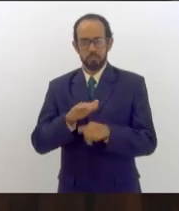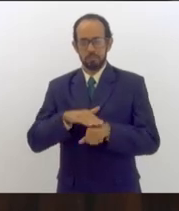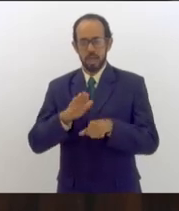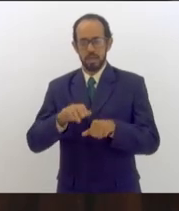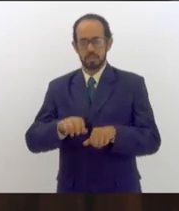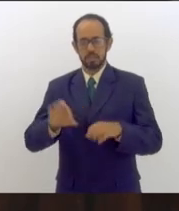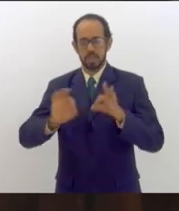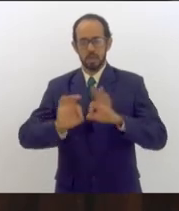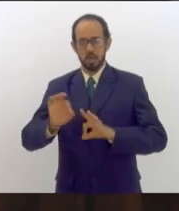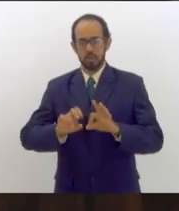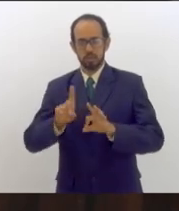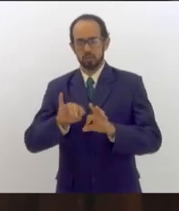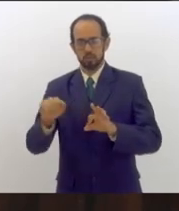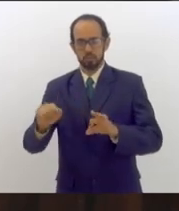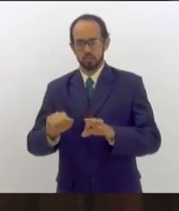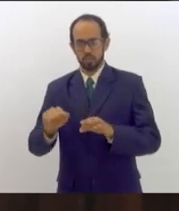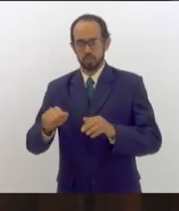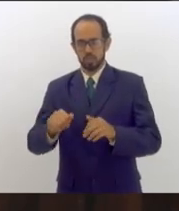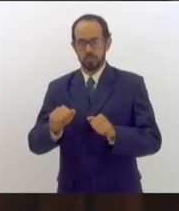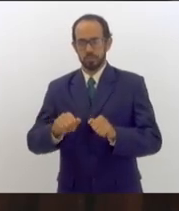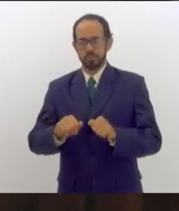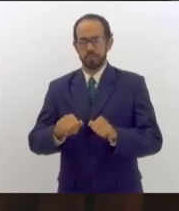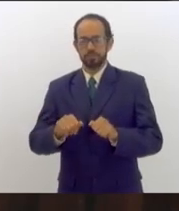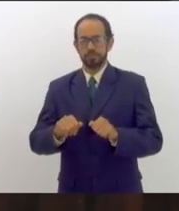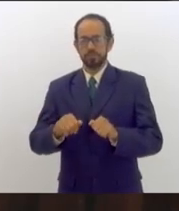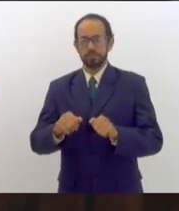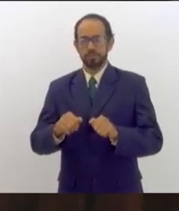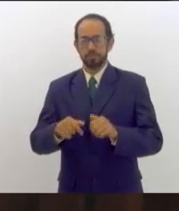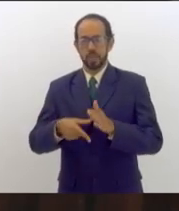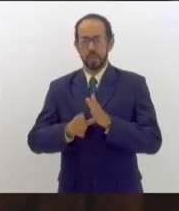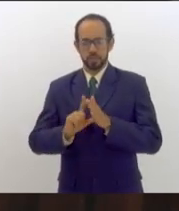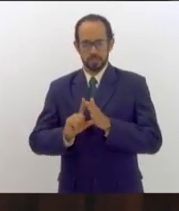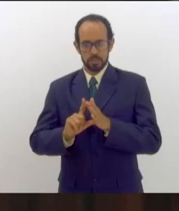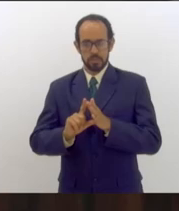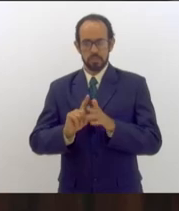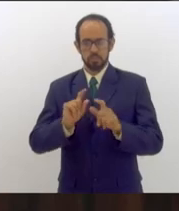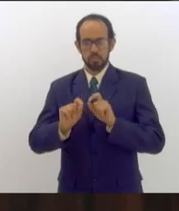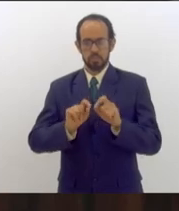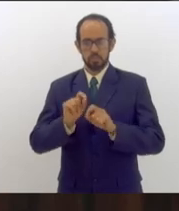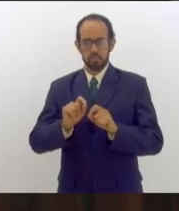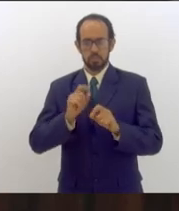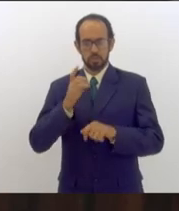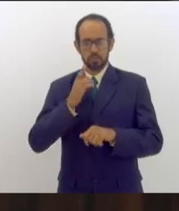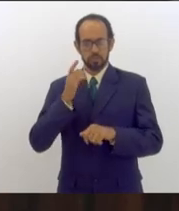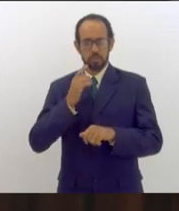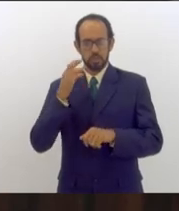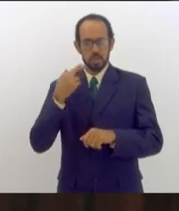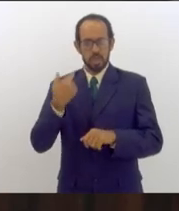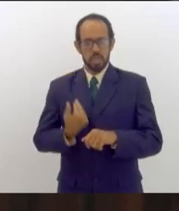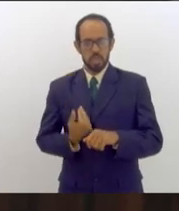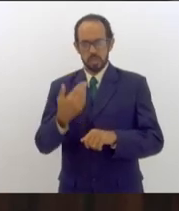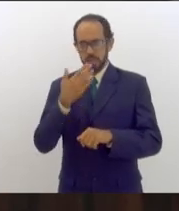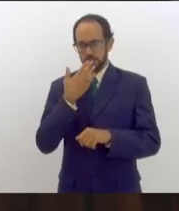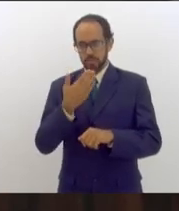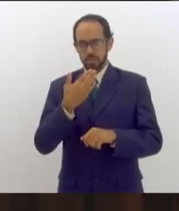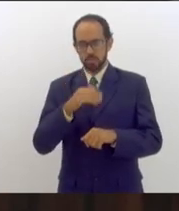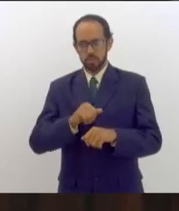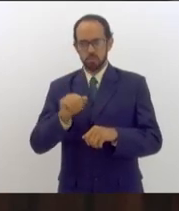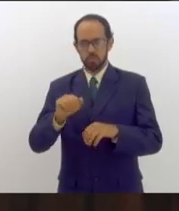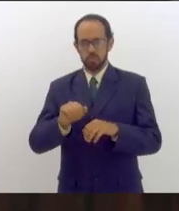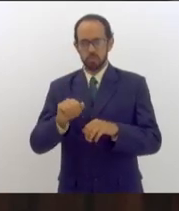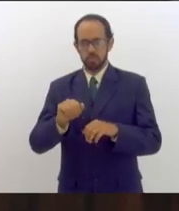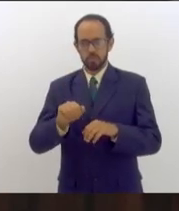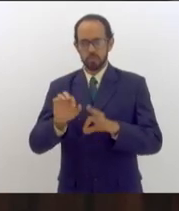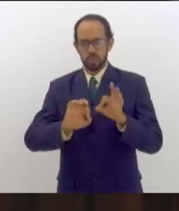na ordem do dia antes porém a deputada Renata Souza havia pedido